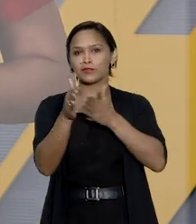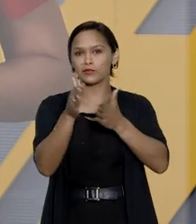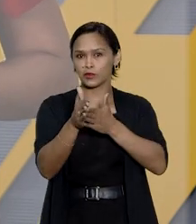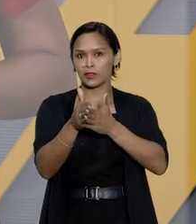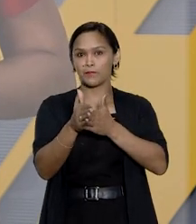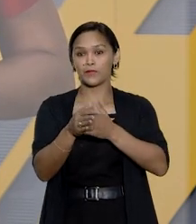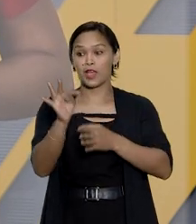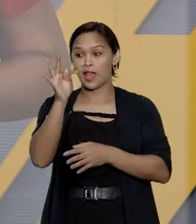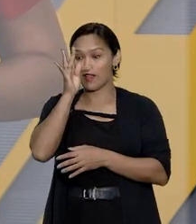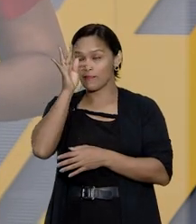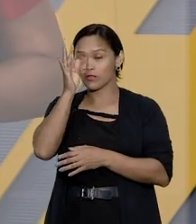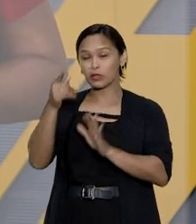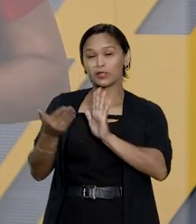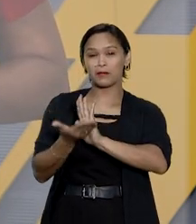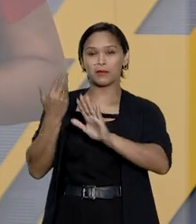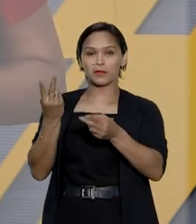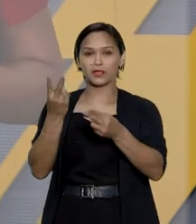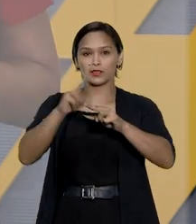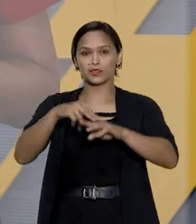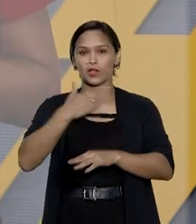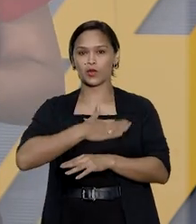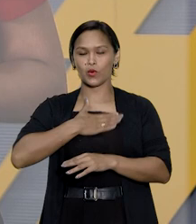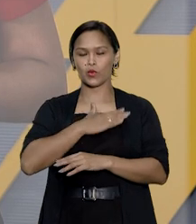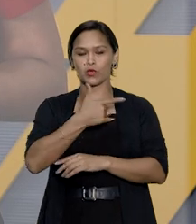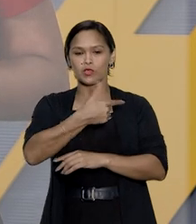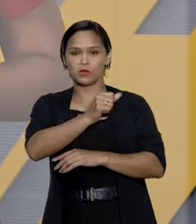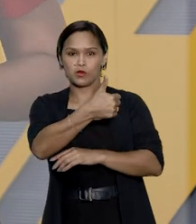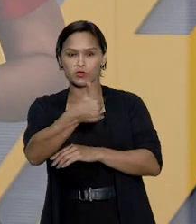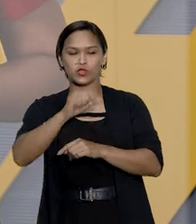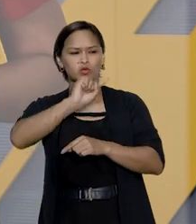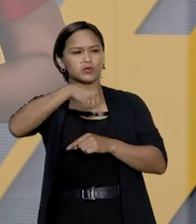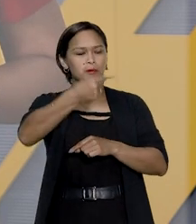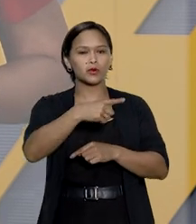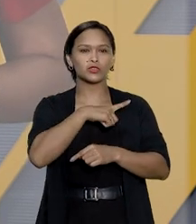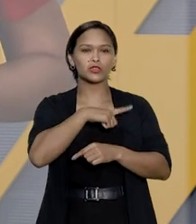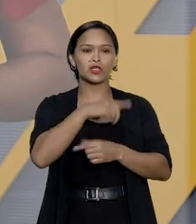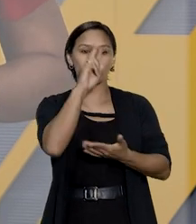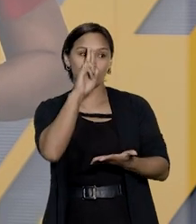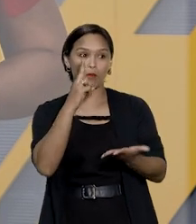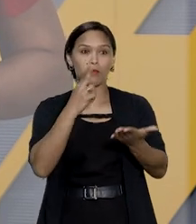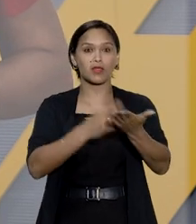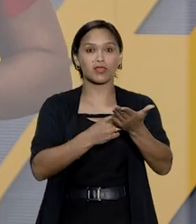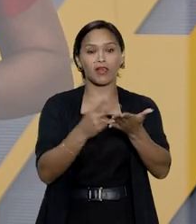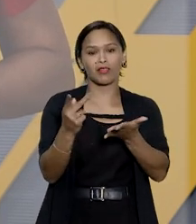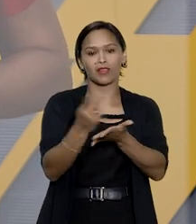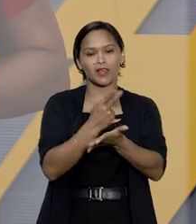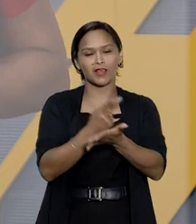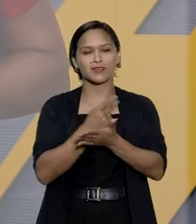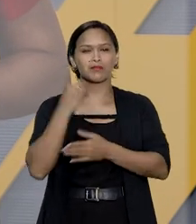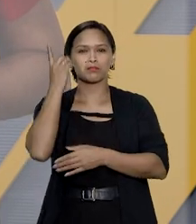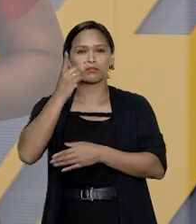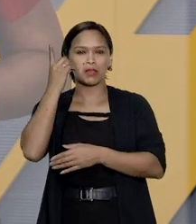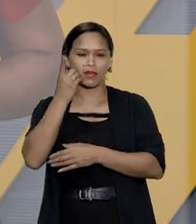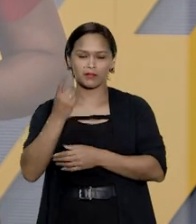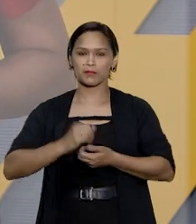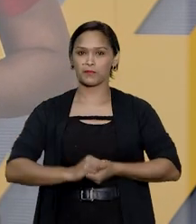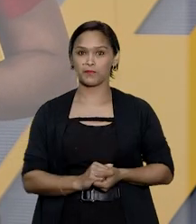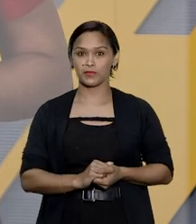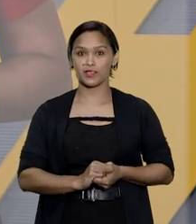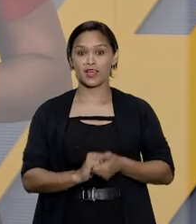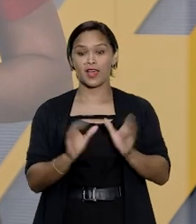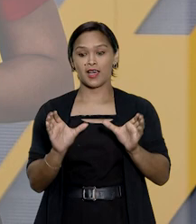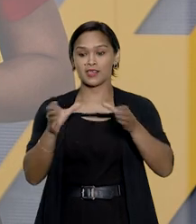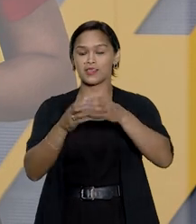fuga. Flor de Lis está presa desde agosto de 2021, depois de ter tido o mandato cassado pela Câmara dos Deputados.